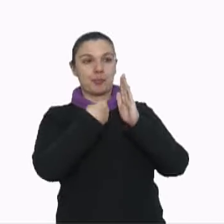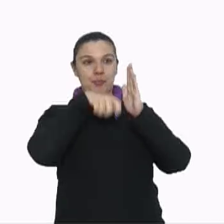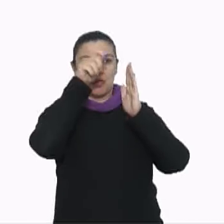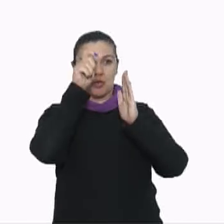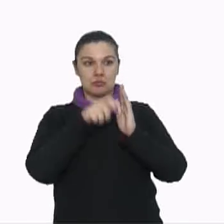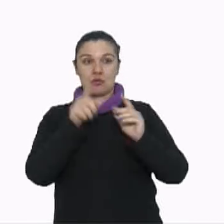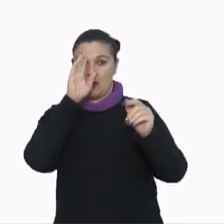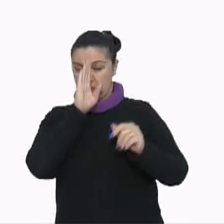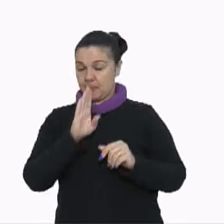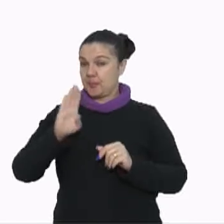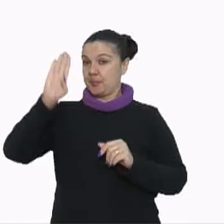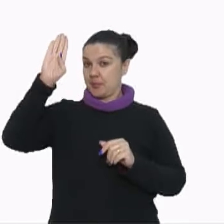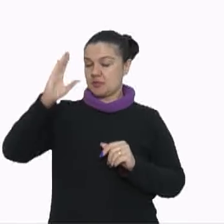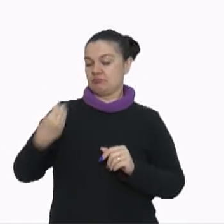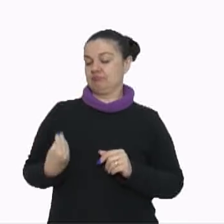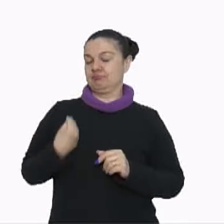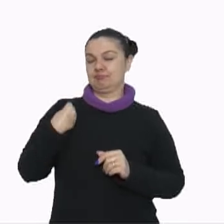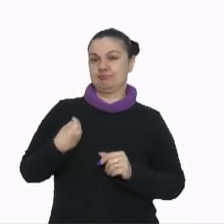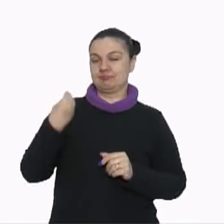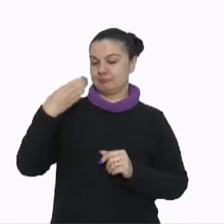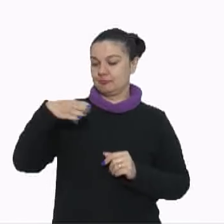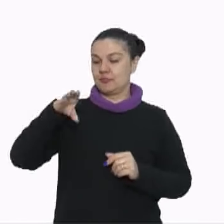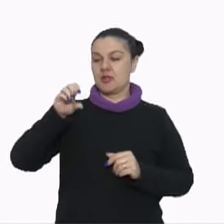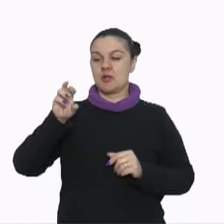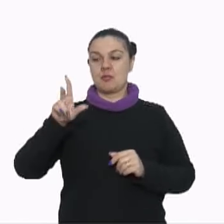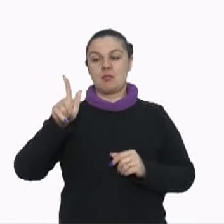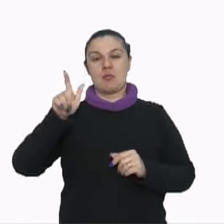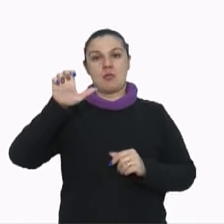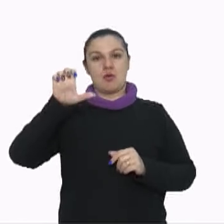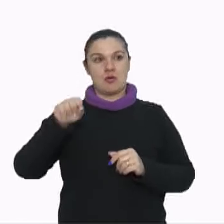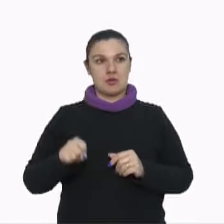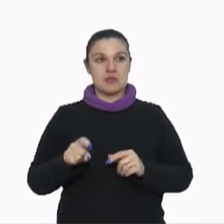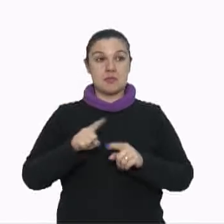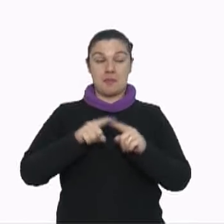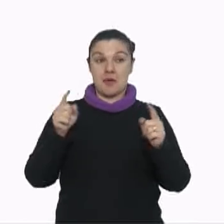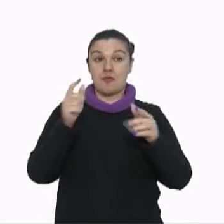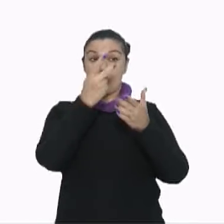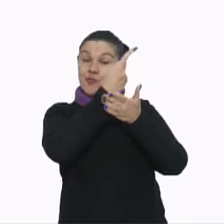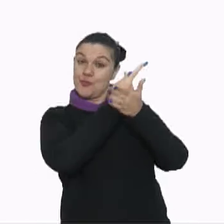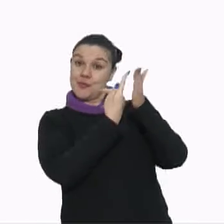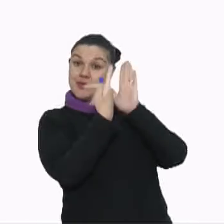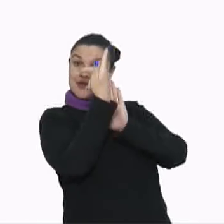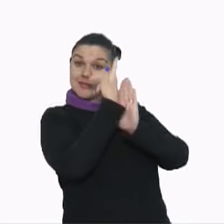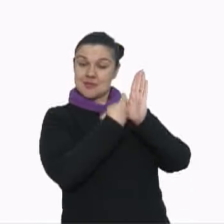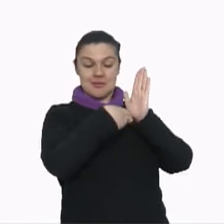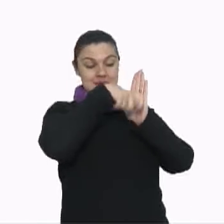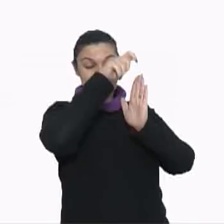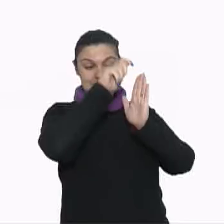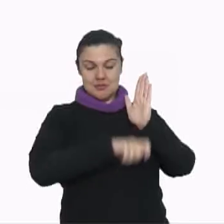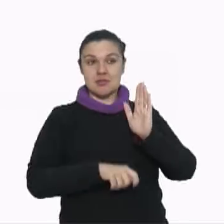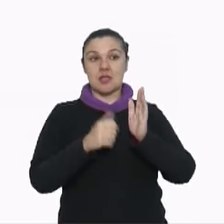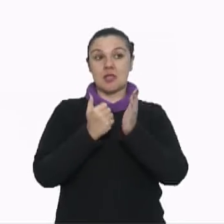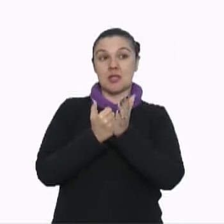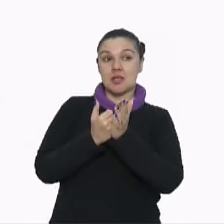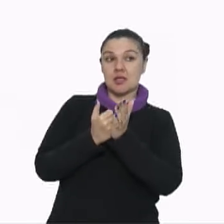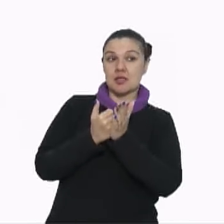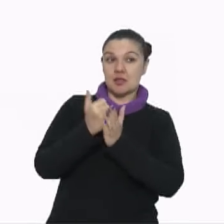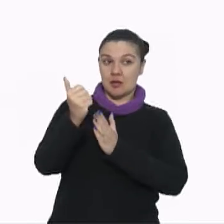espaço predominante na rotina de Borges, mas foi a ilustração